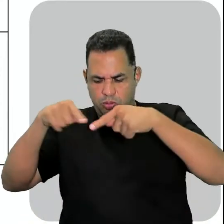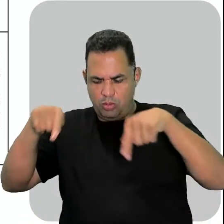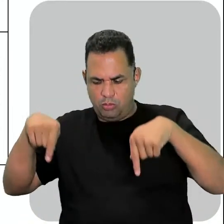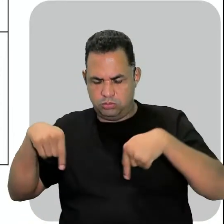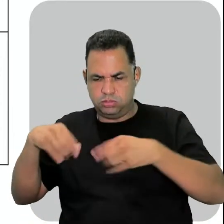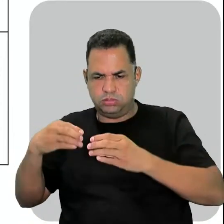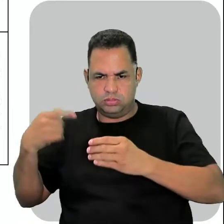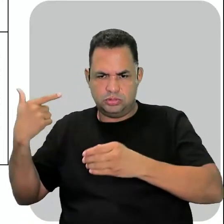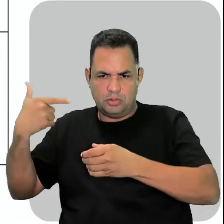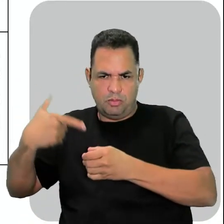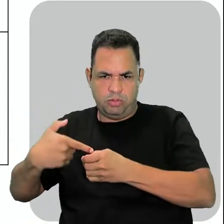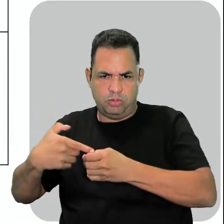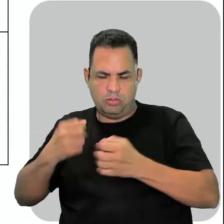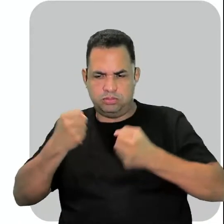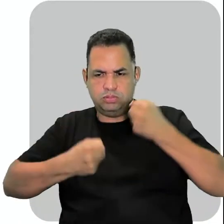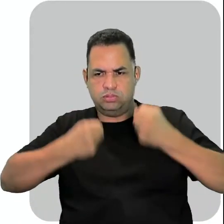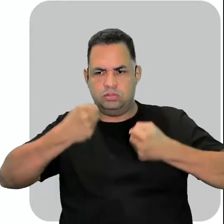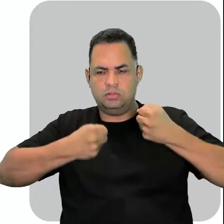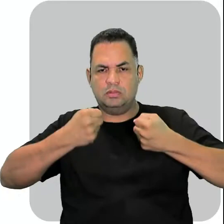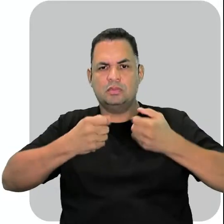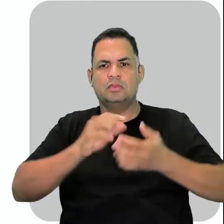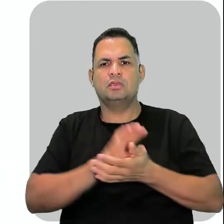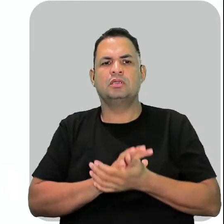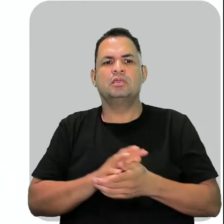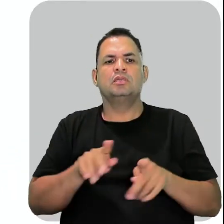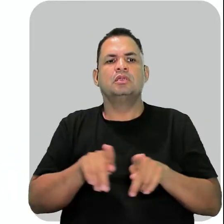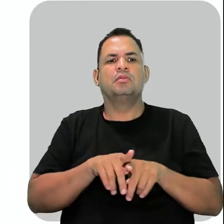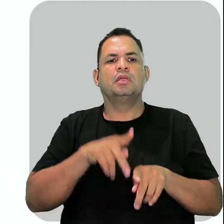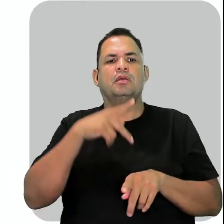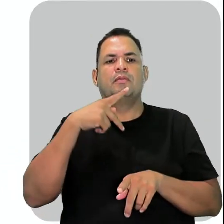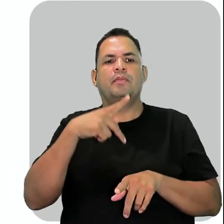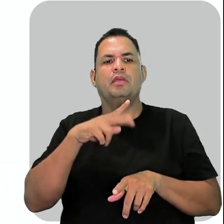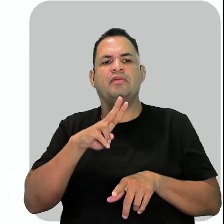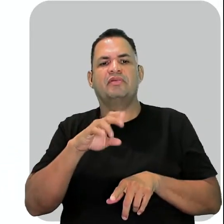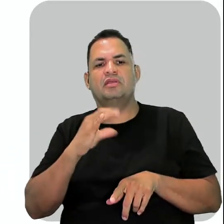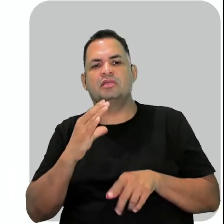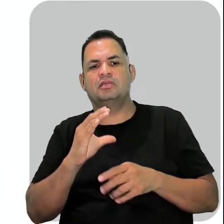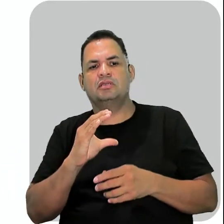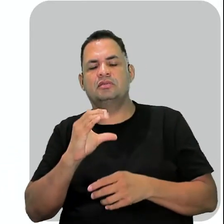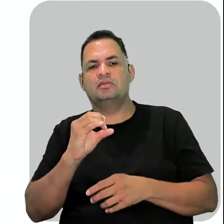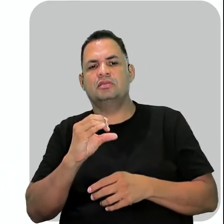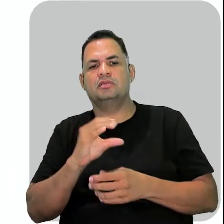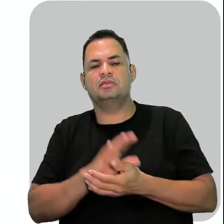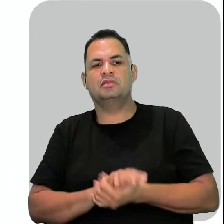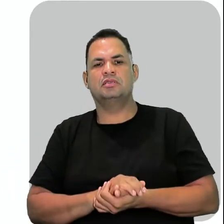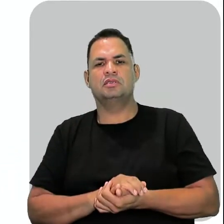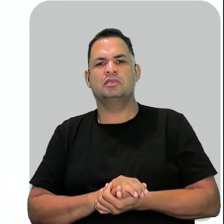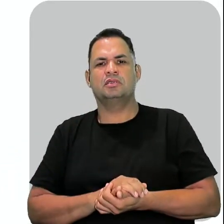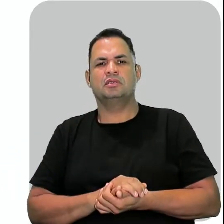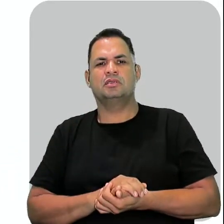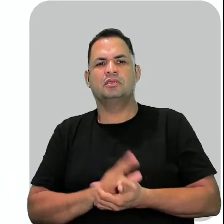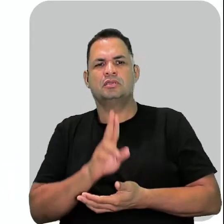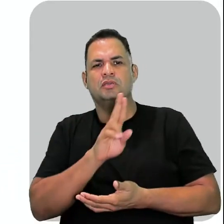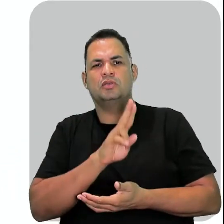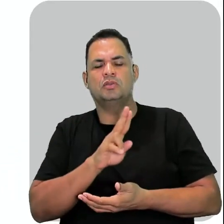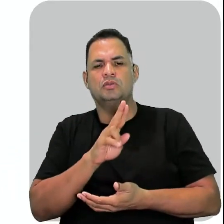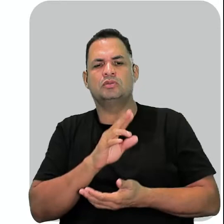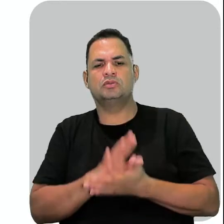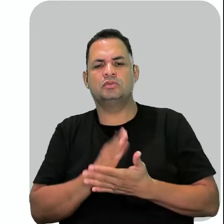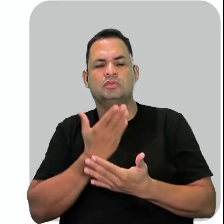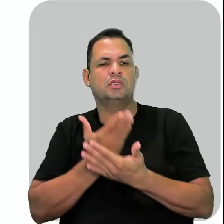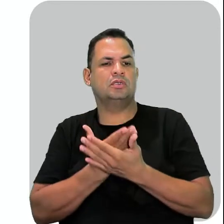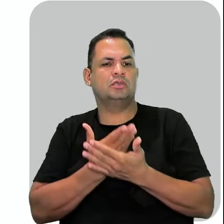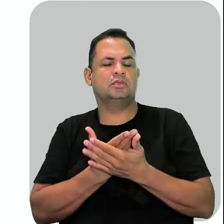veículos e automóveis. E o PVC, que é o policloreto de vinila que a gente viu na nossa